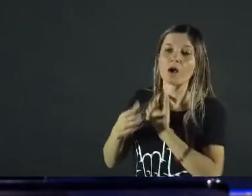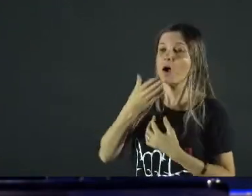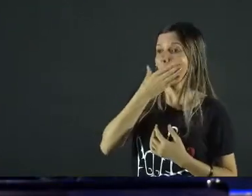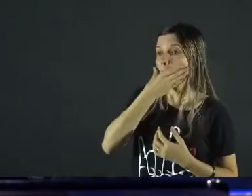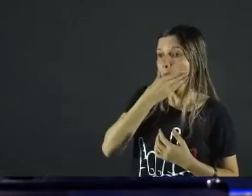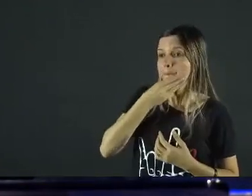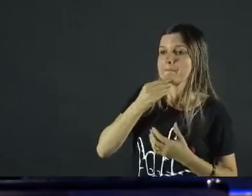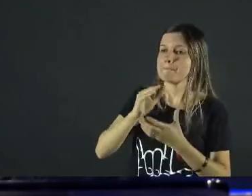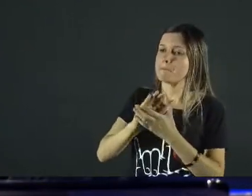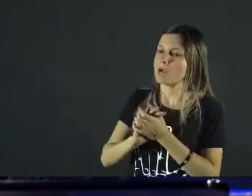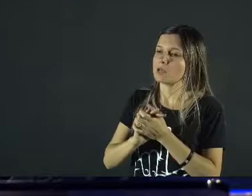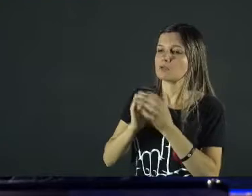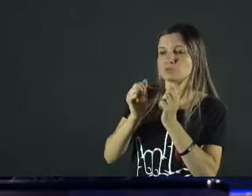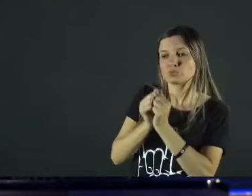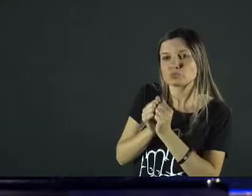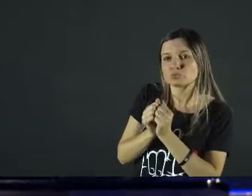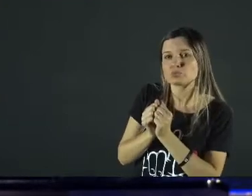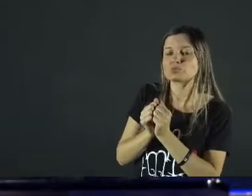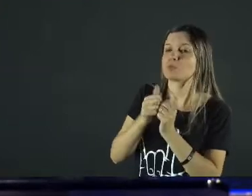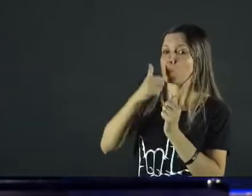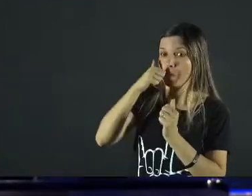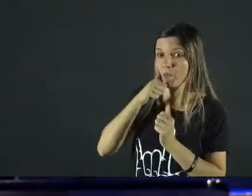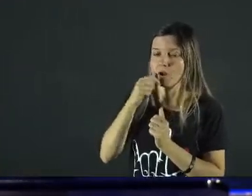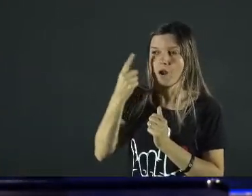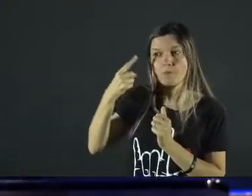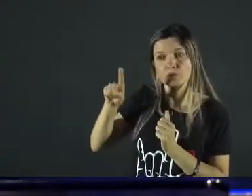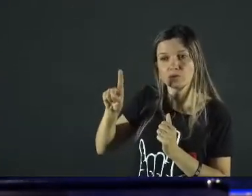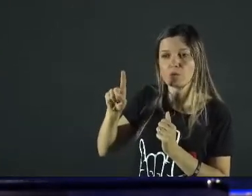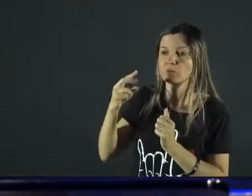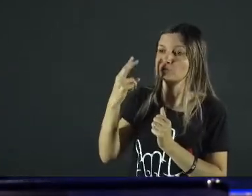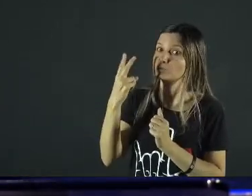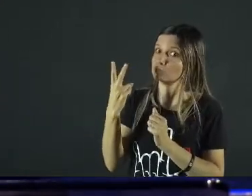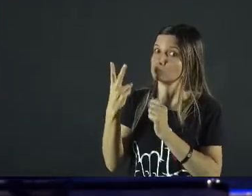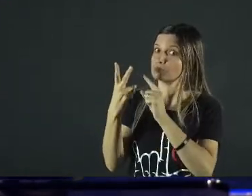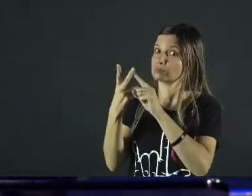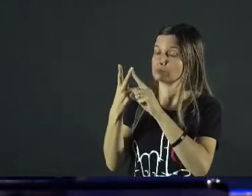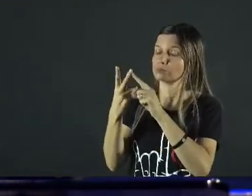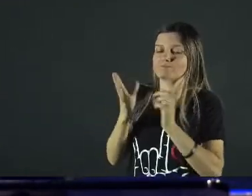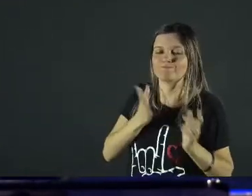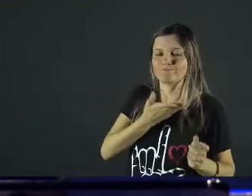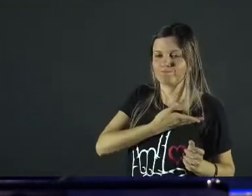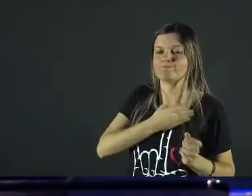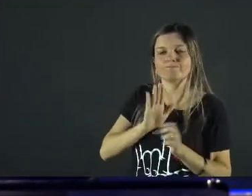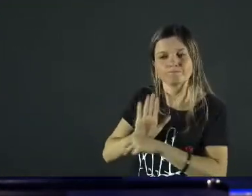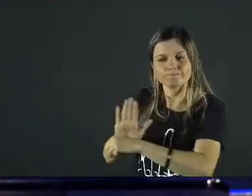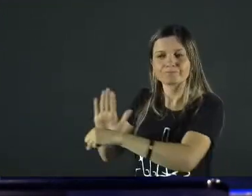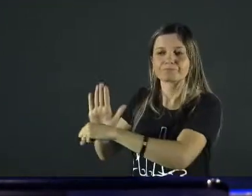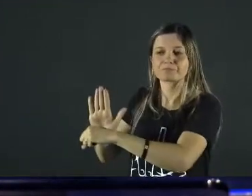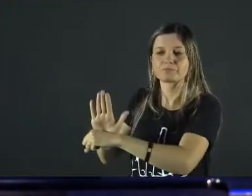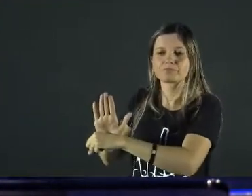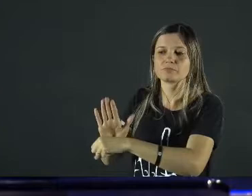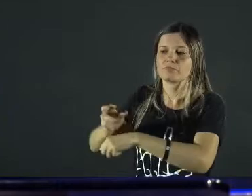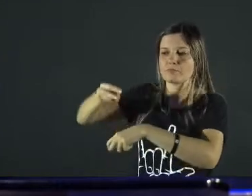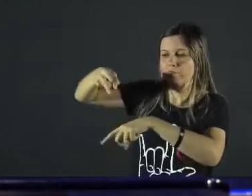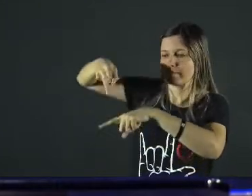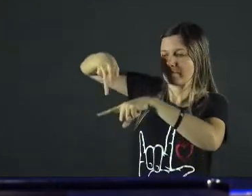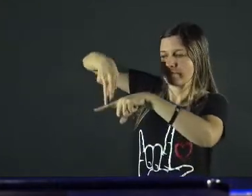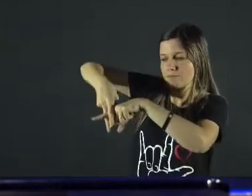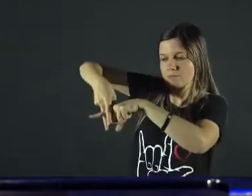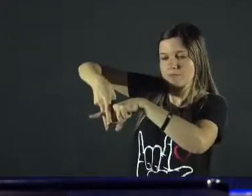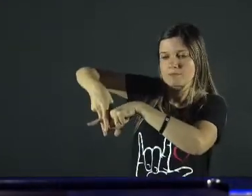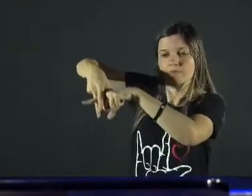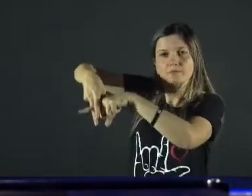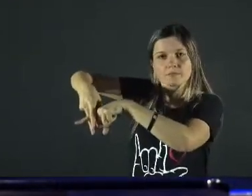um dos seus ajudantes, e ela subiu em cima de uma jumentinha, e aquele criado, aquele ajudante puxava